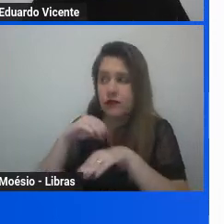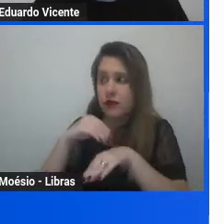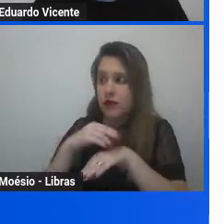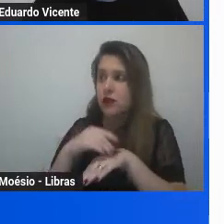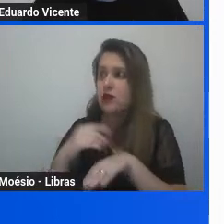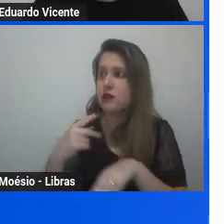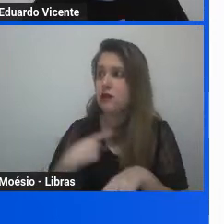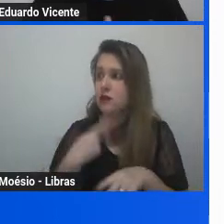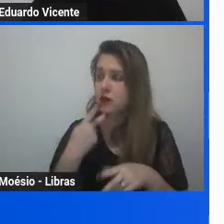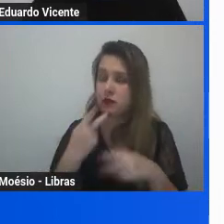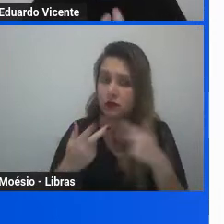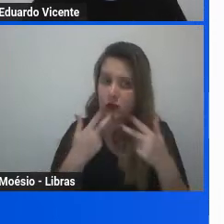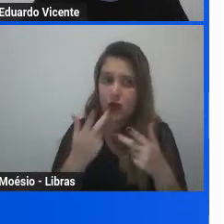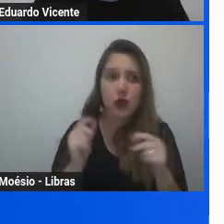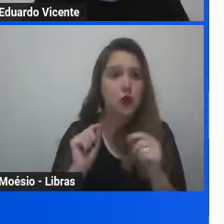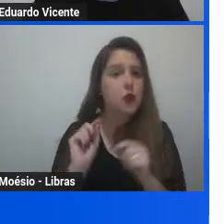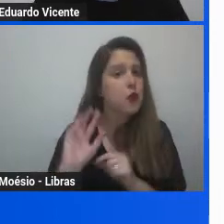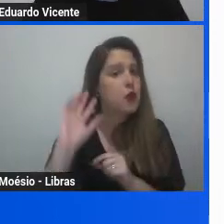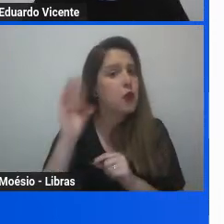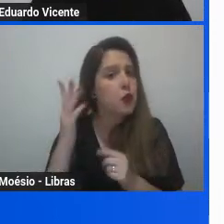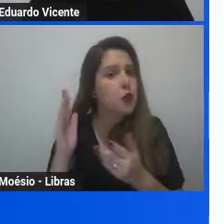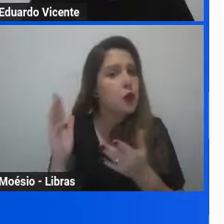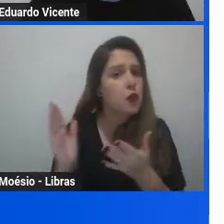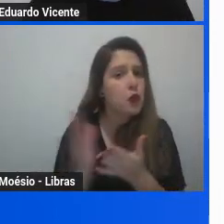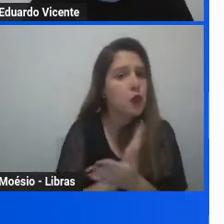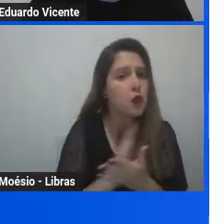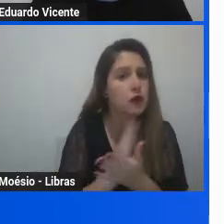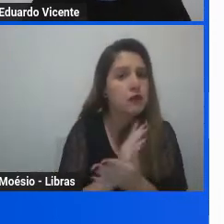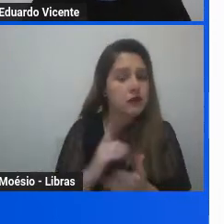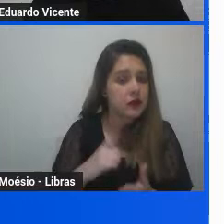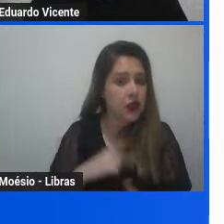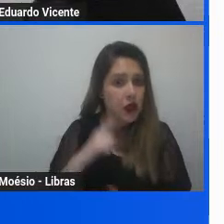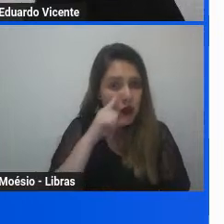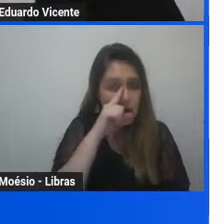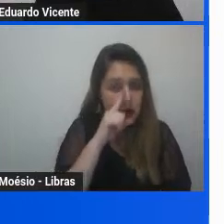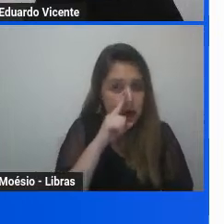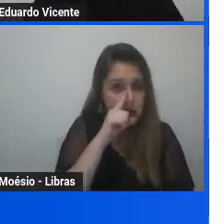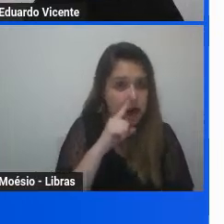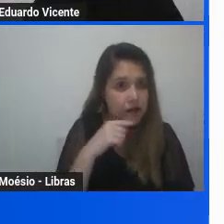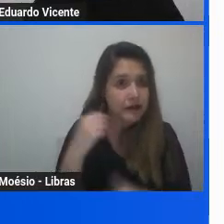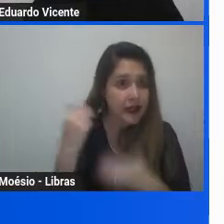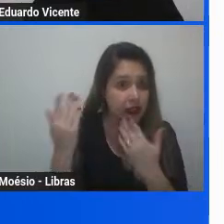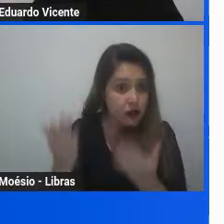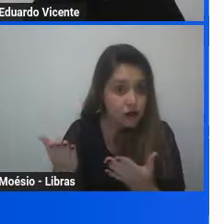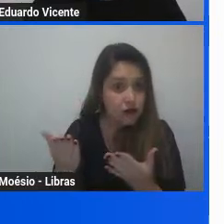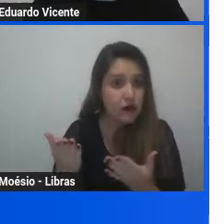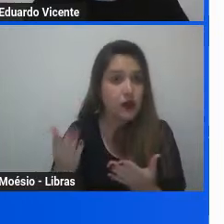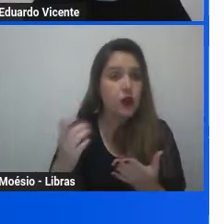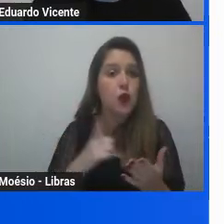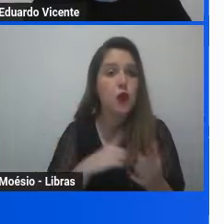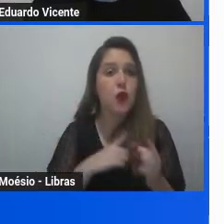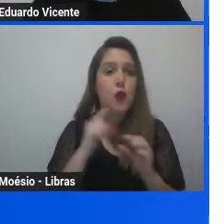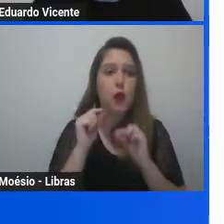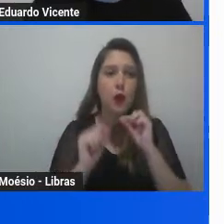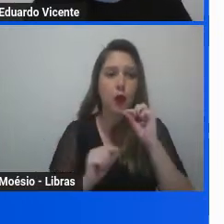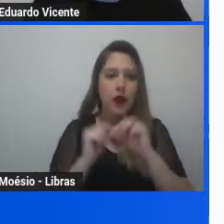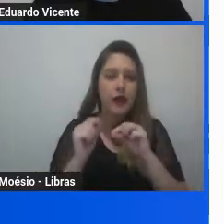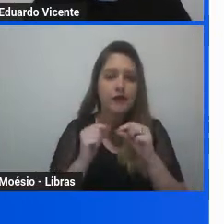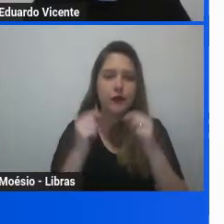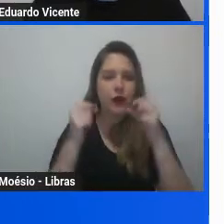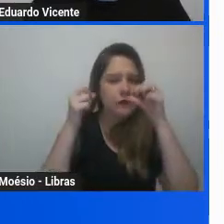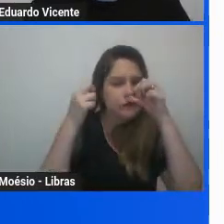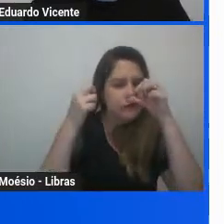seguro? Será que vai acontecer algo comigo? Eu tenho risco de algo cair sobre mim? Então, eu vou sempre avaliar